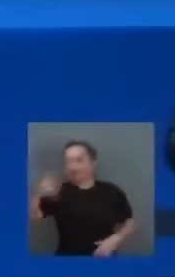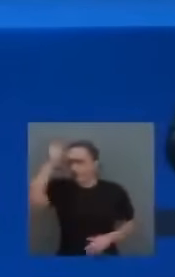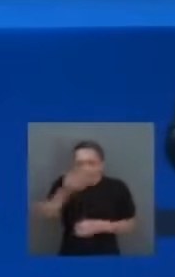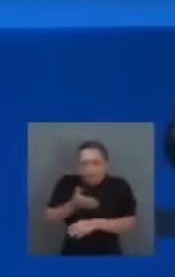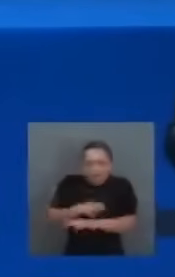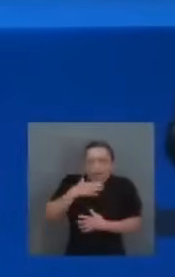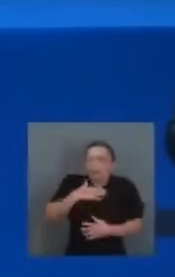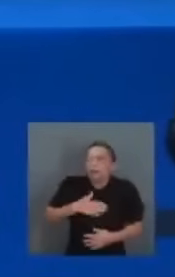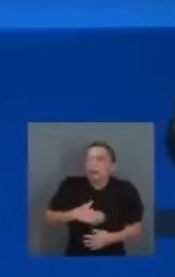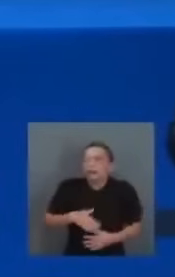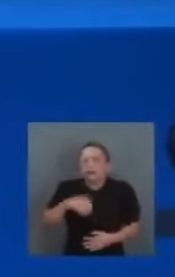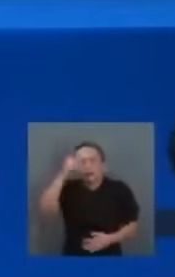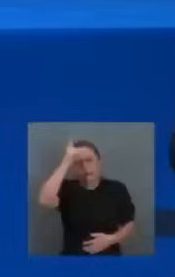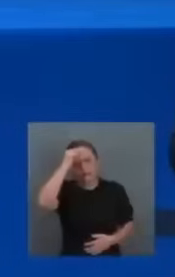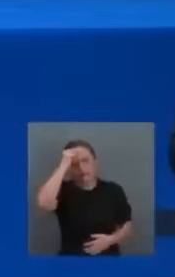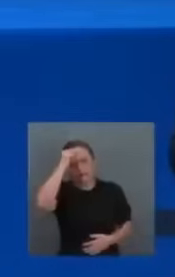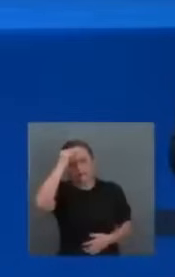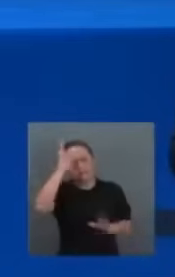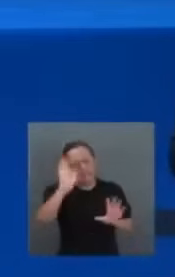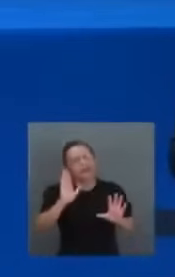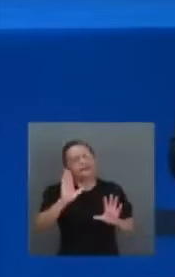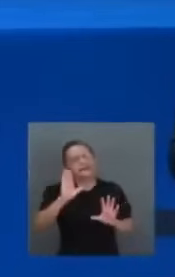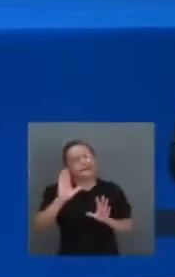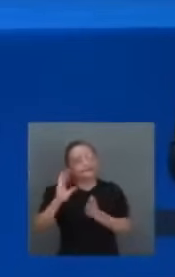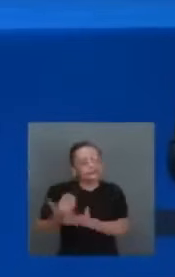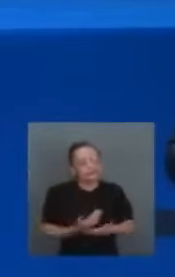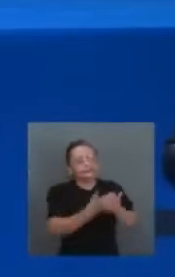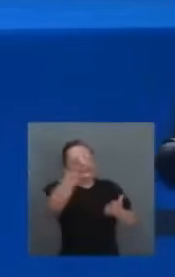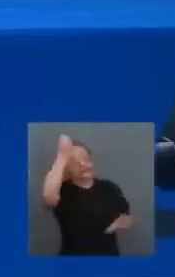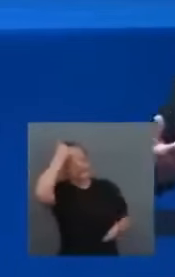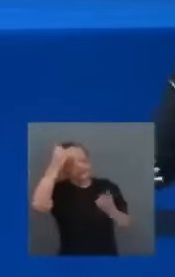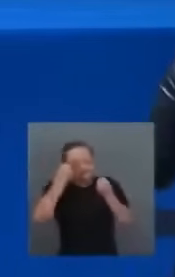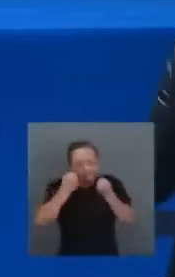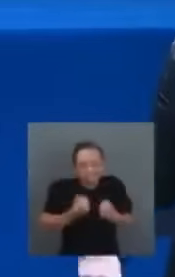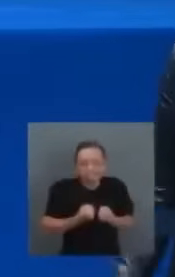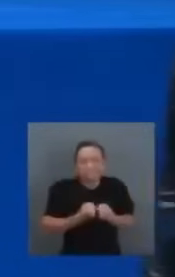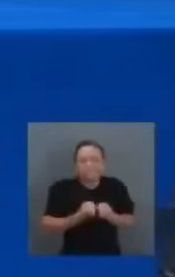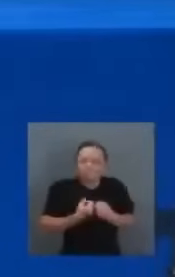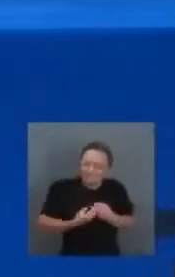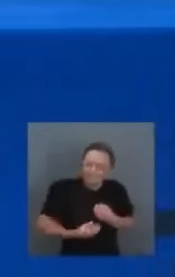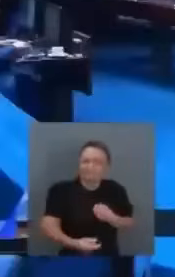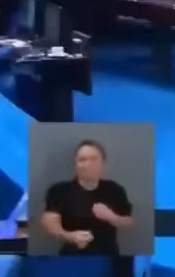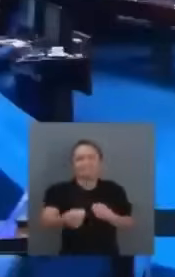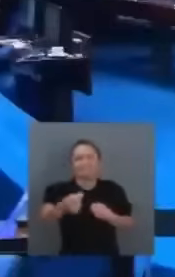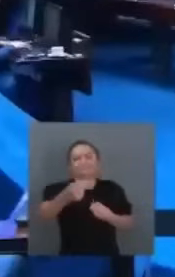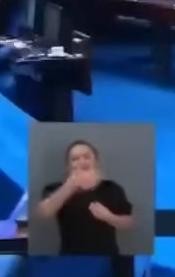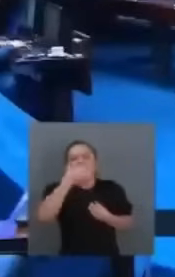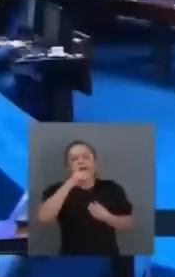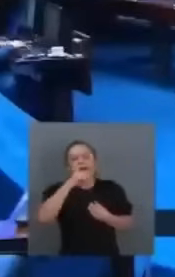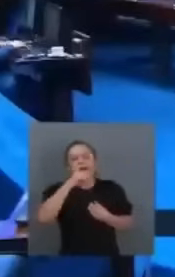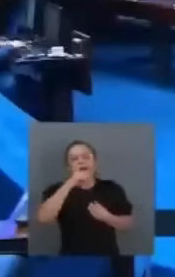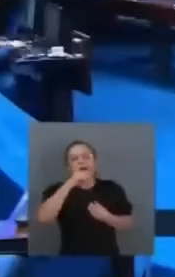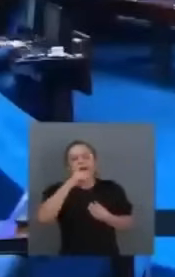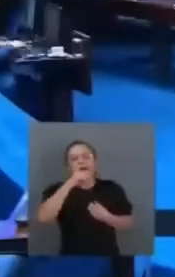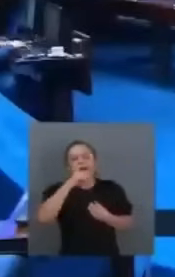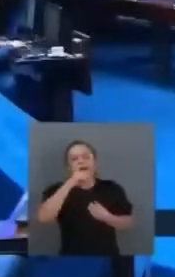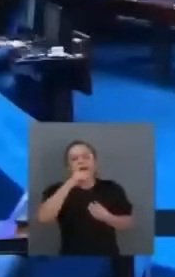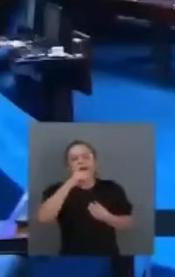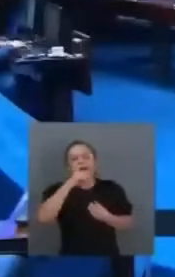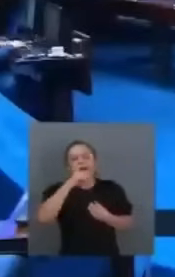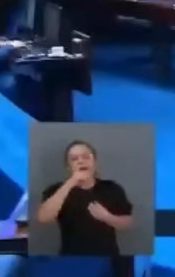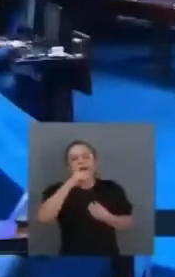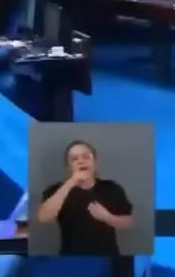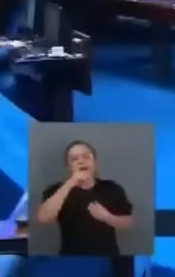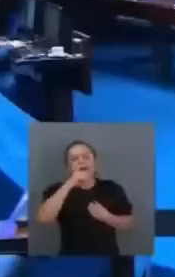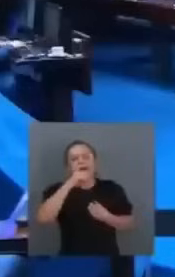imenso. O peso da escolha os acompanharia para sempre. Eles perceberam tarde demais. Ah,